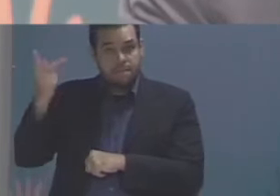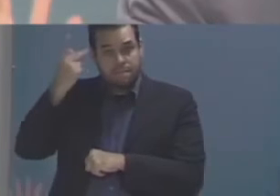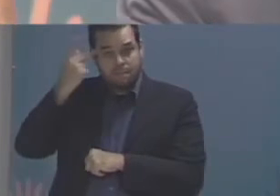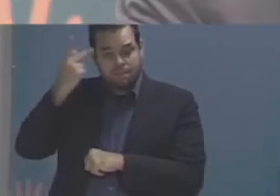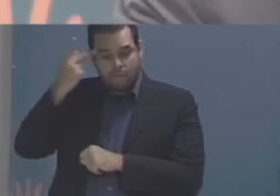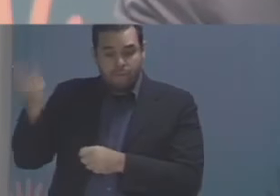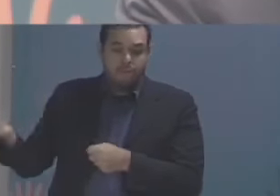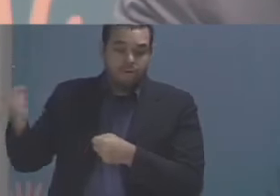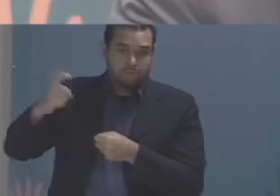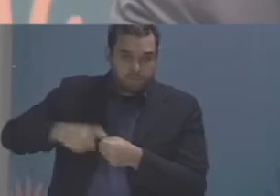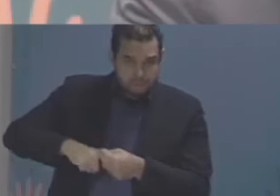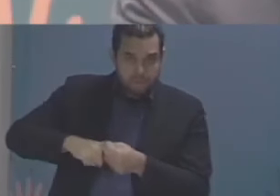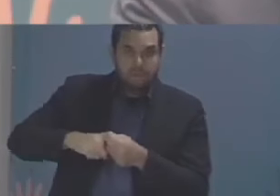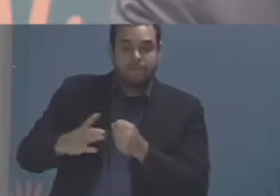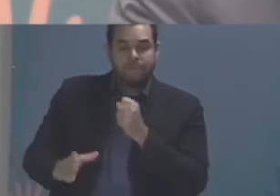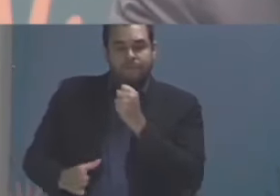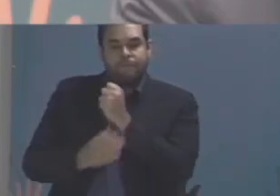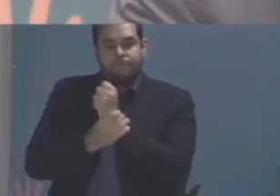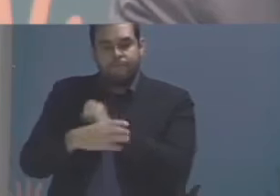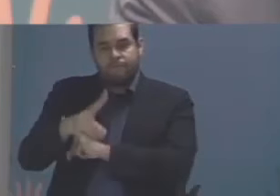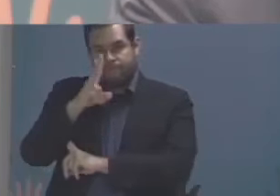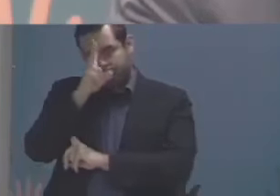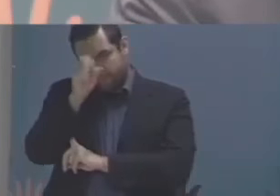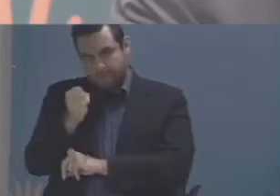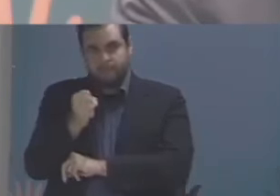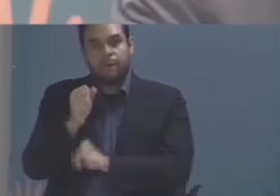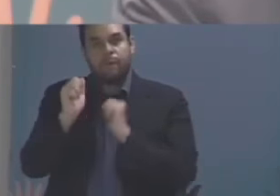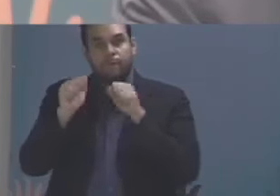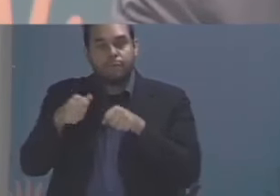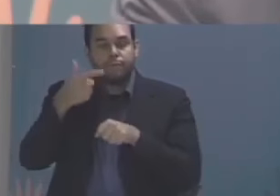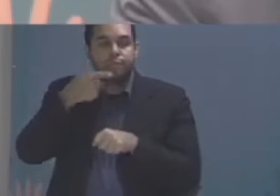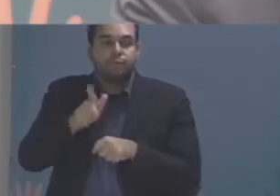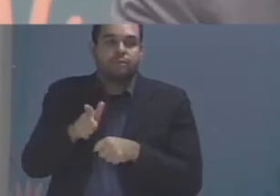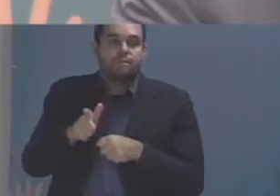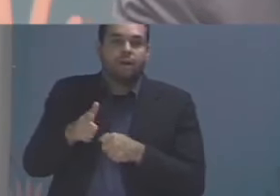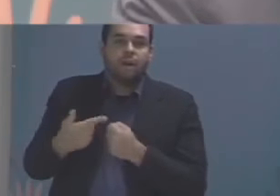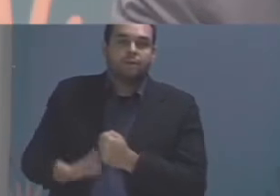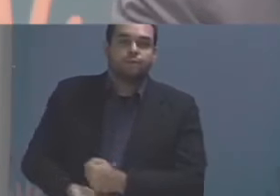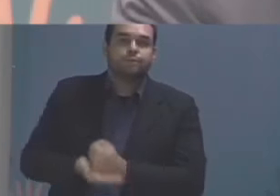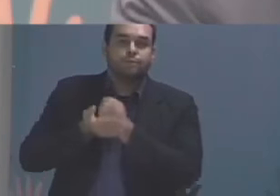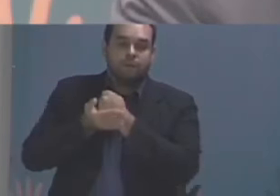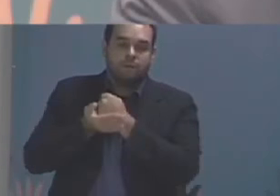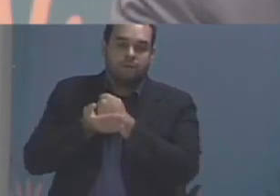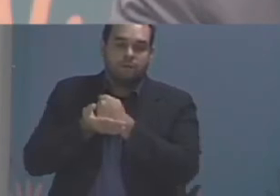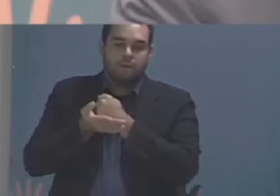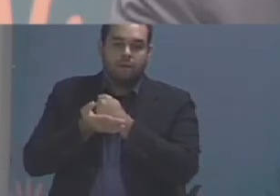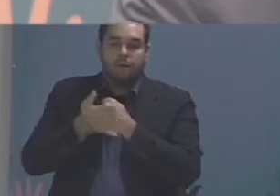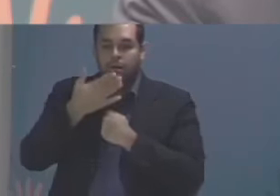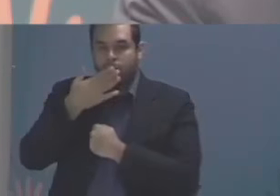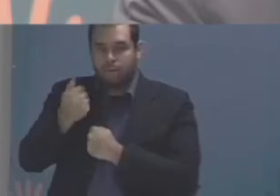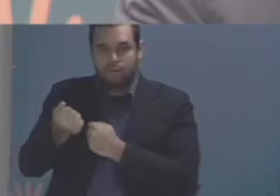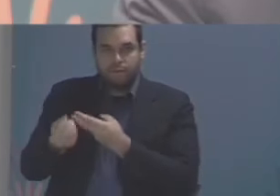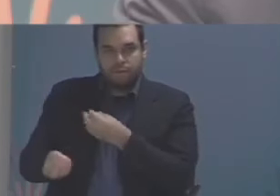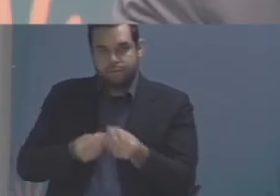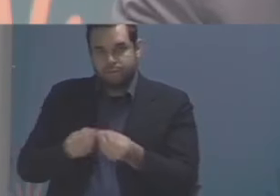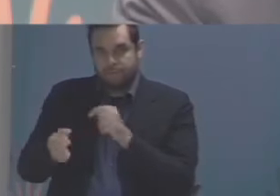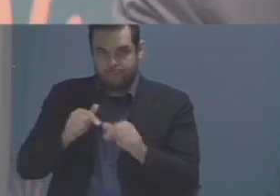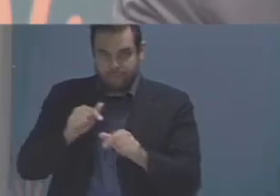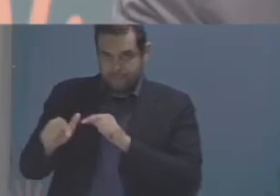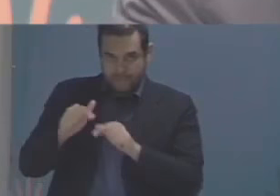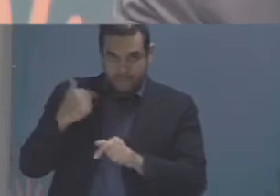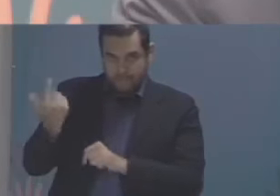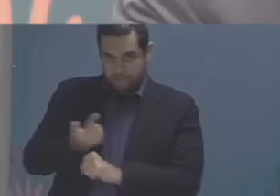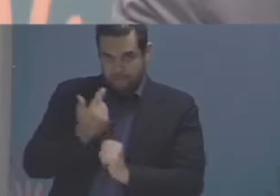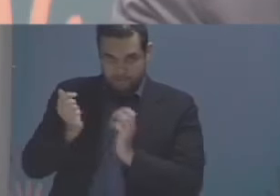a FENAPS saísse fortalecida e pudesse dar conta de nos auxiliar na construção da melhoria das condições de trabalho da